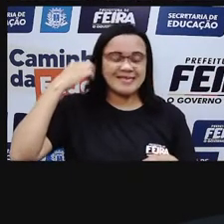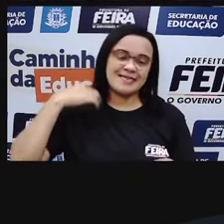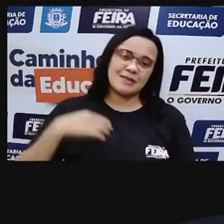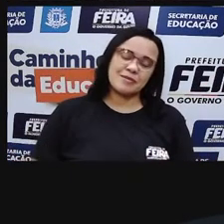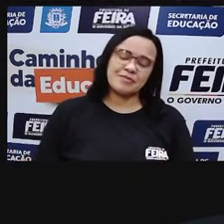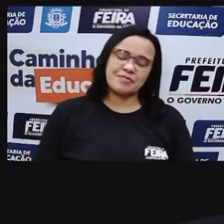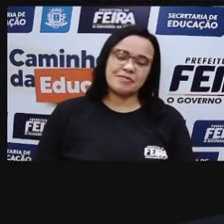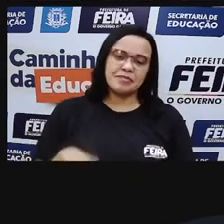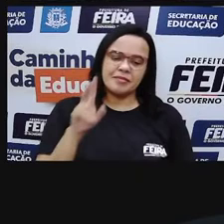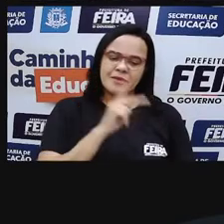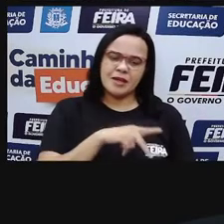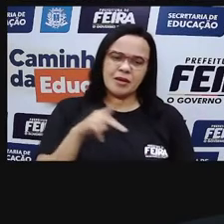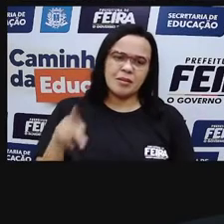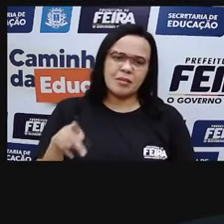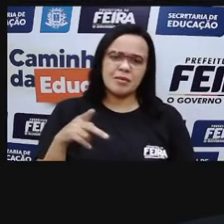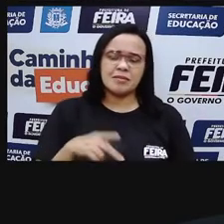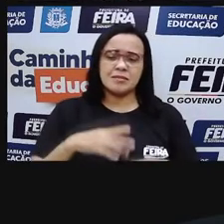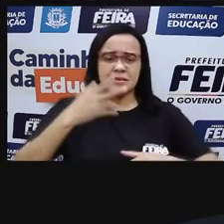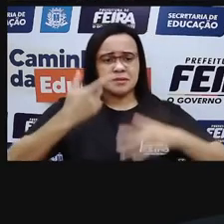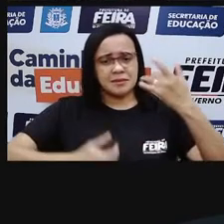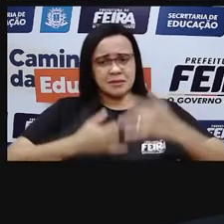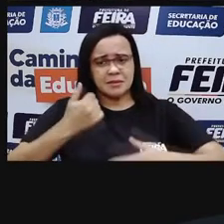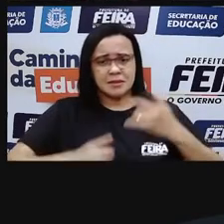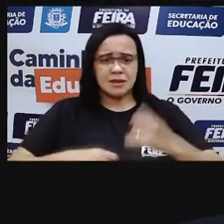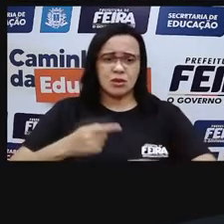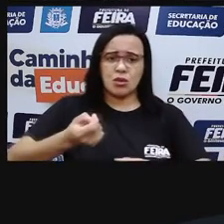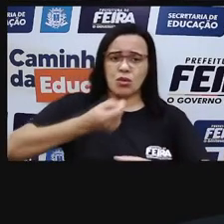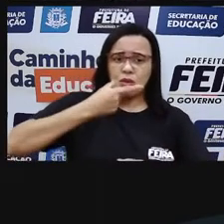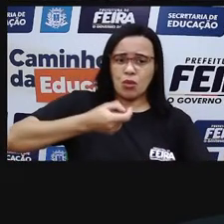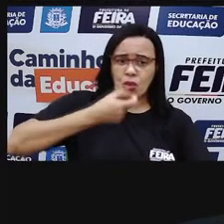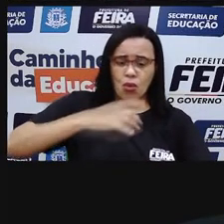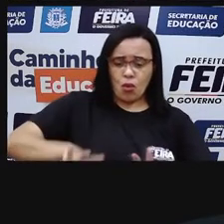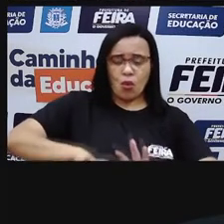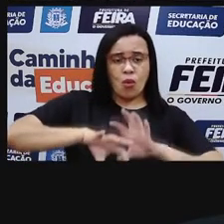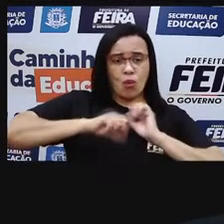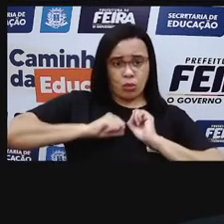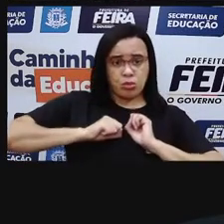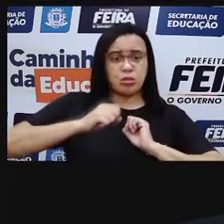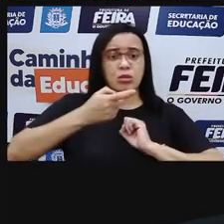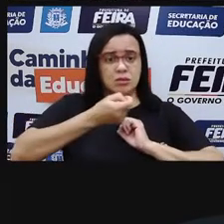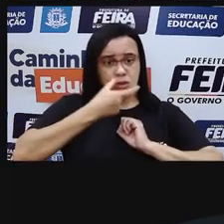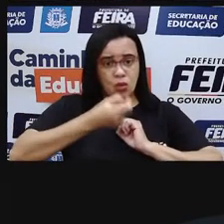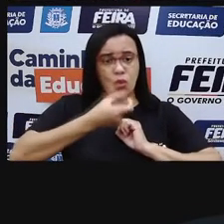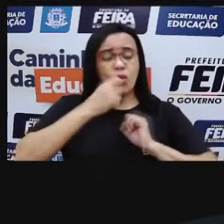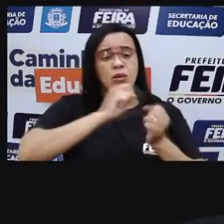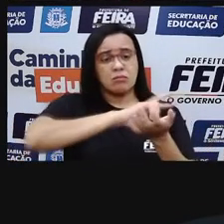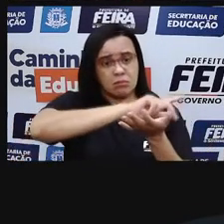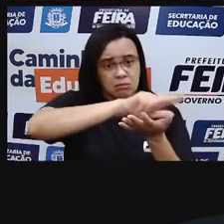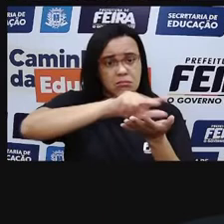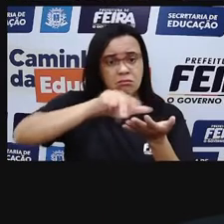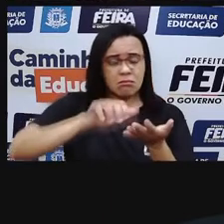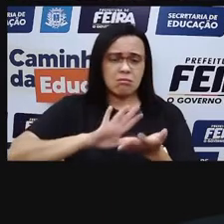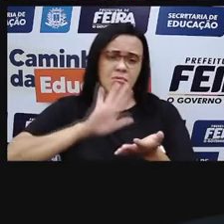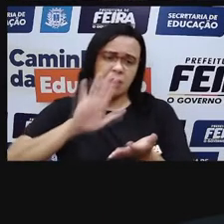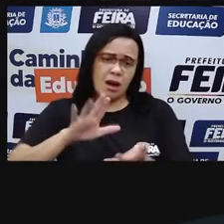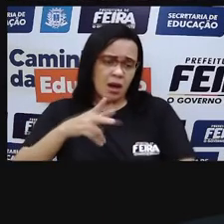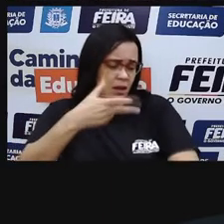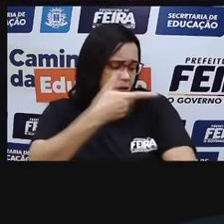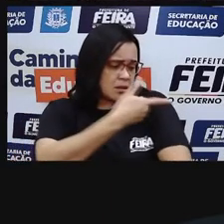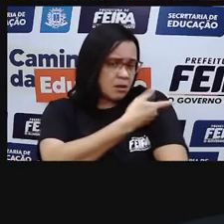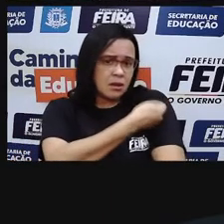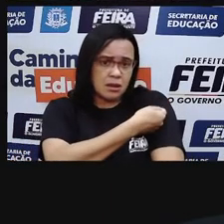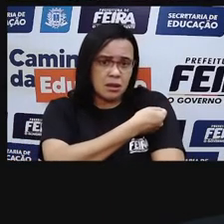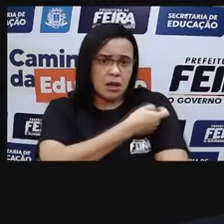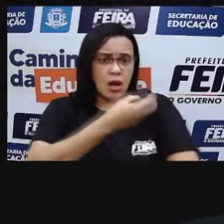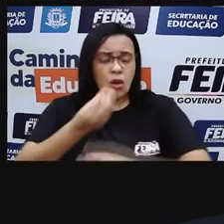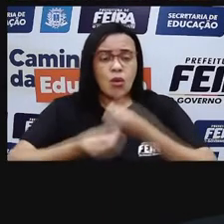Pro, a senhora falou dos antibióticos, entendidos, remédios, massa, legal. E a vacina? Então,